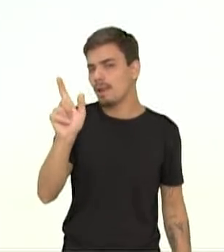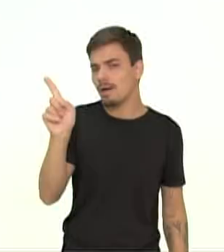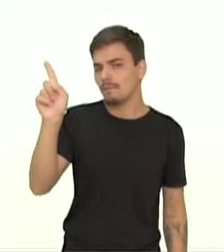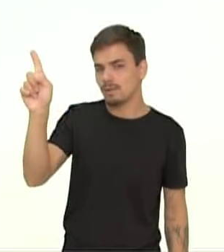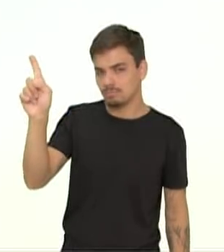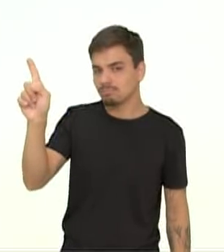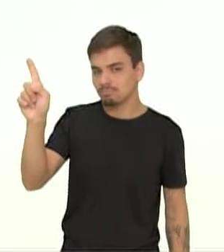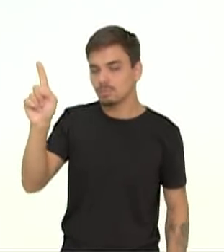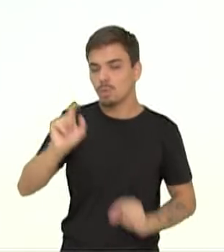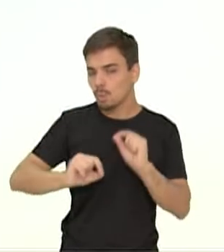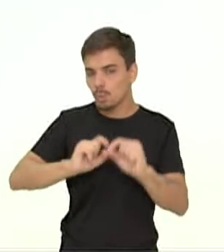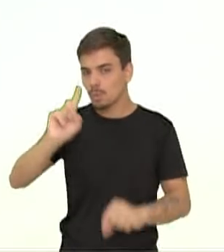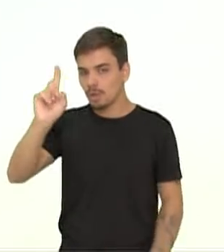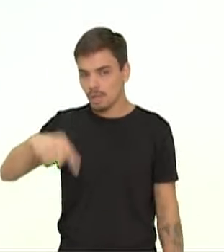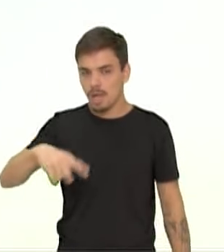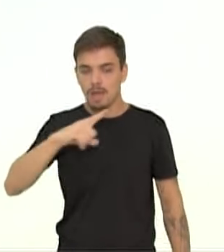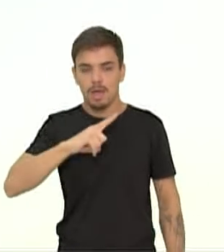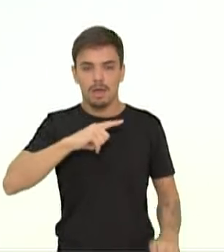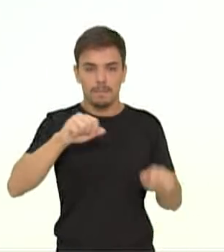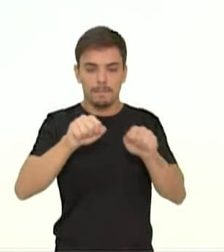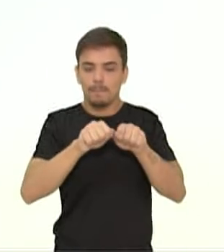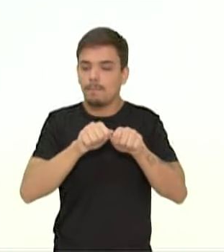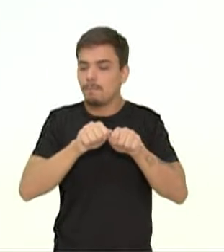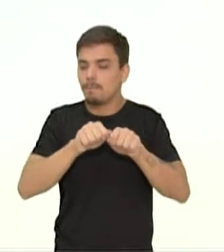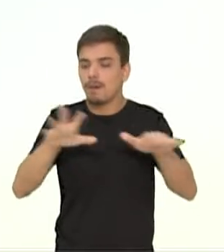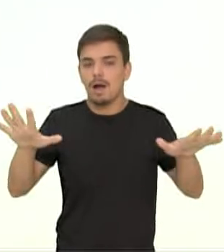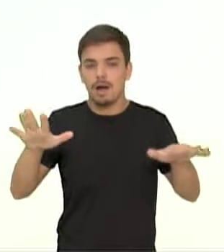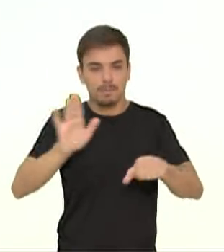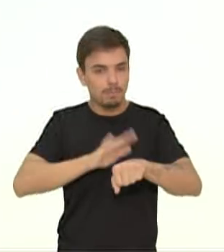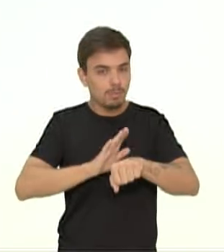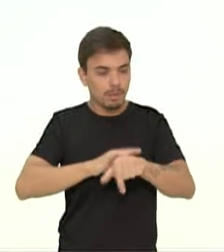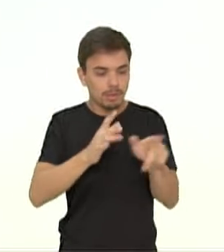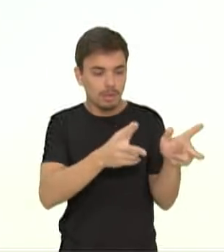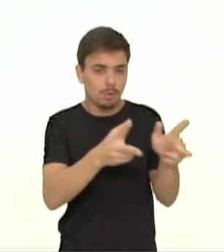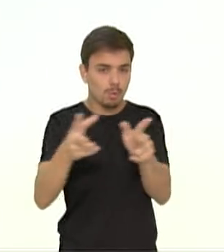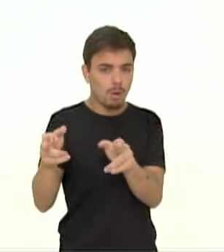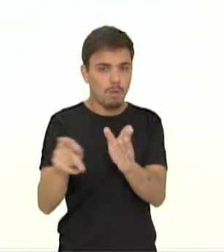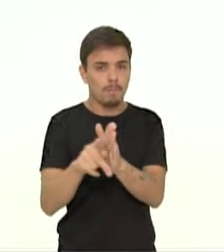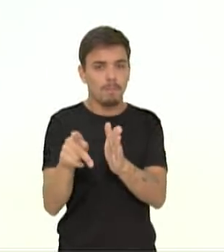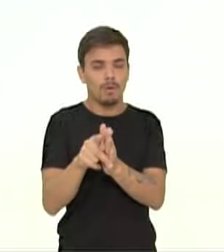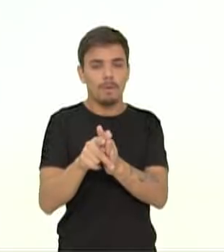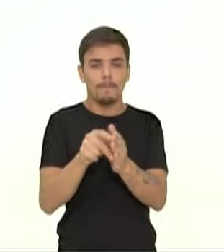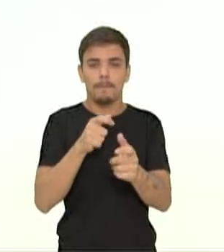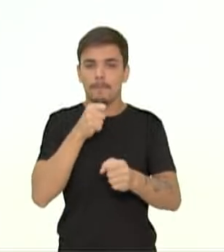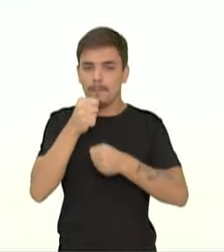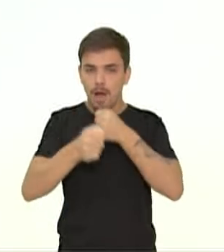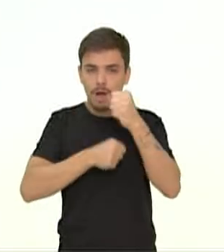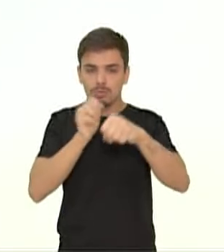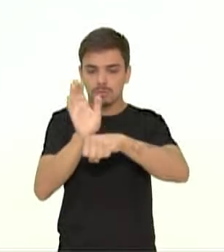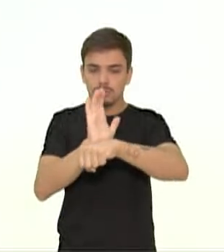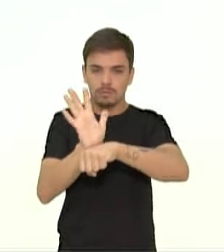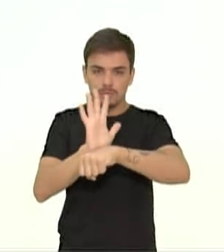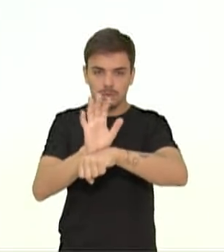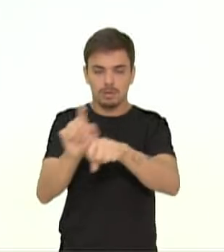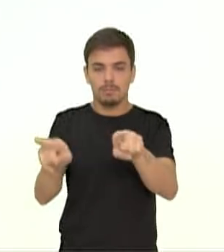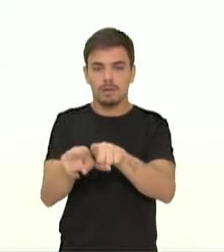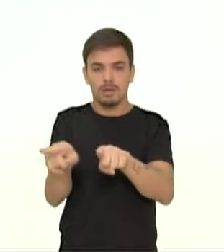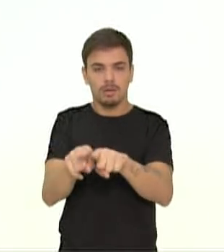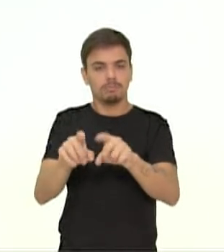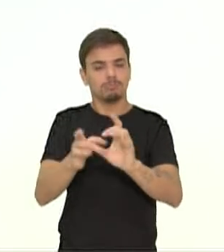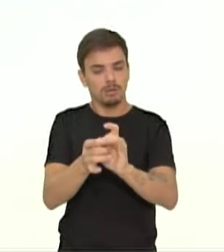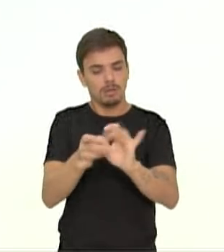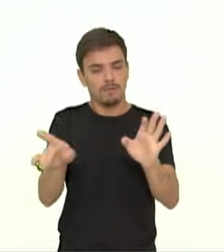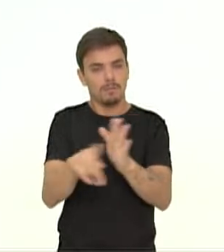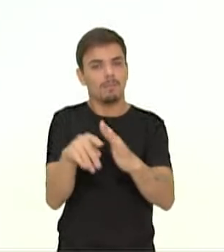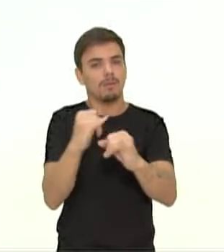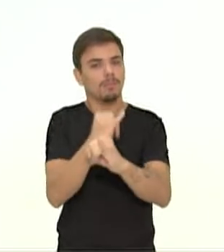a transmissão instantânea de dados de áudio e vídeo por meio de redes autorizadas da internet.